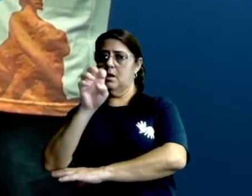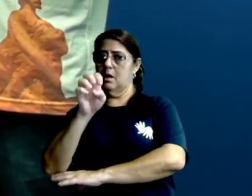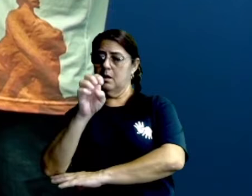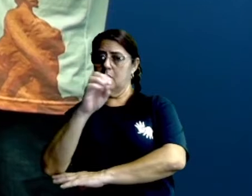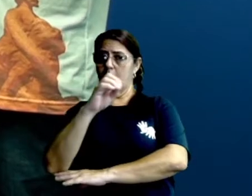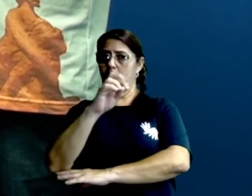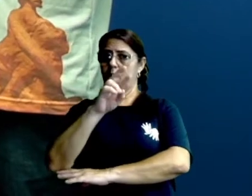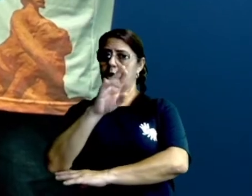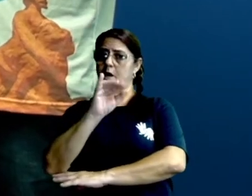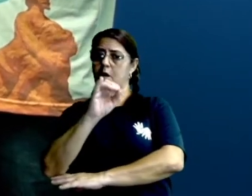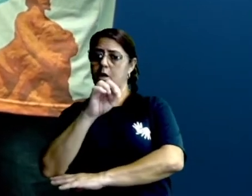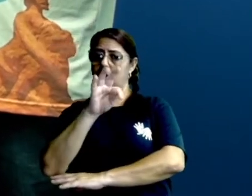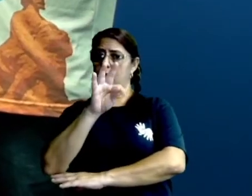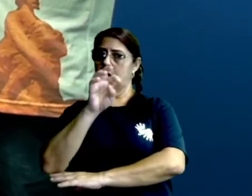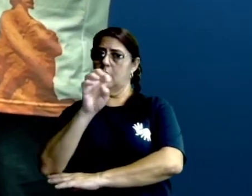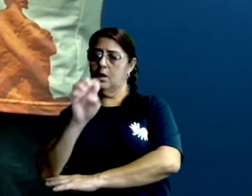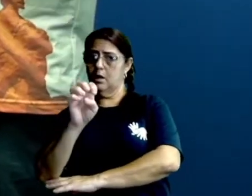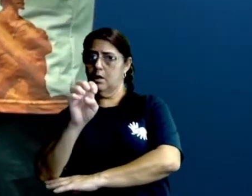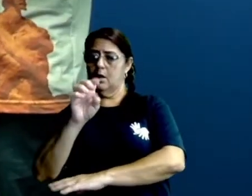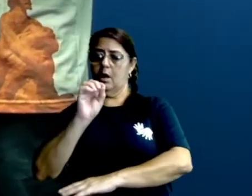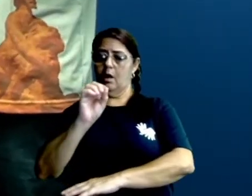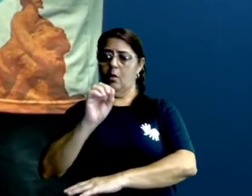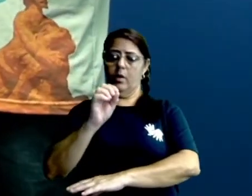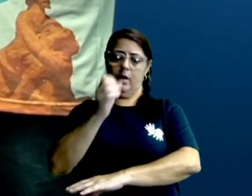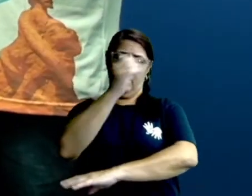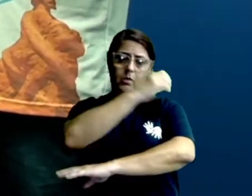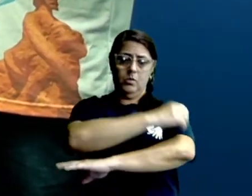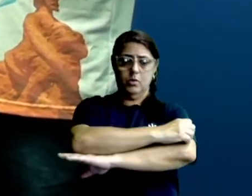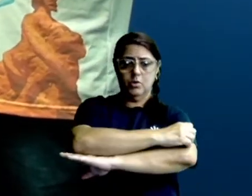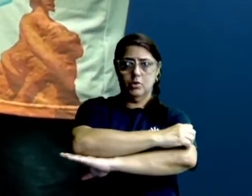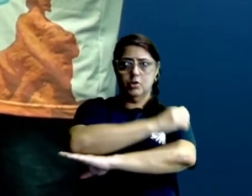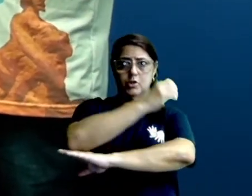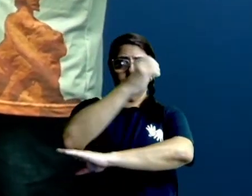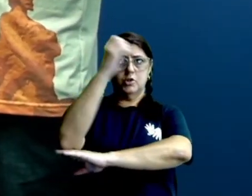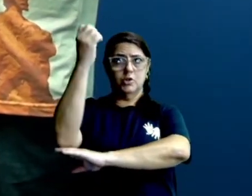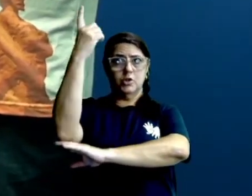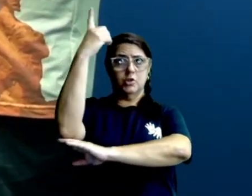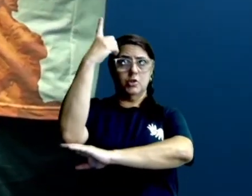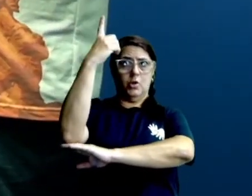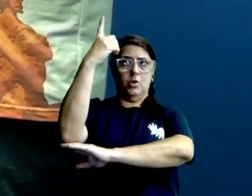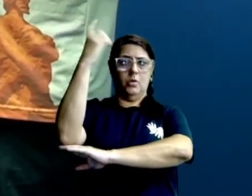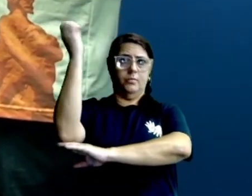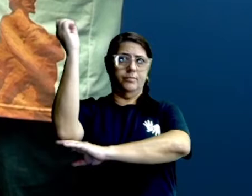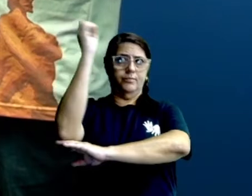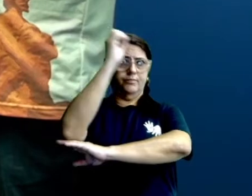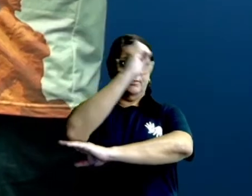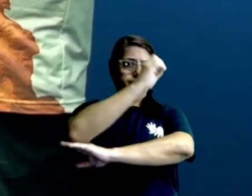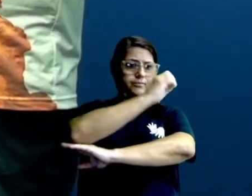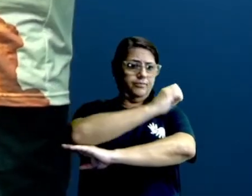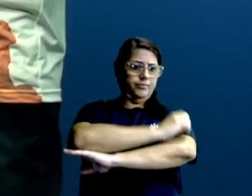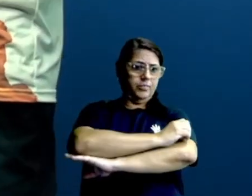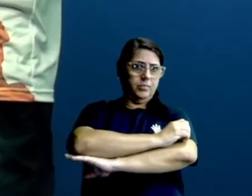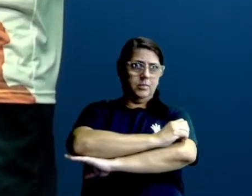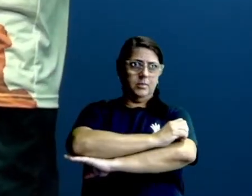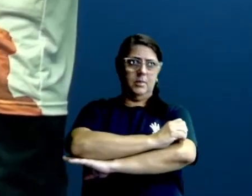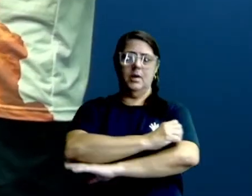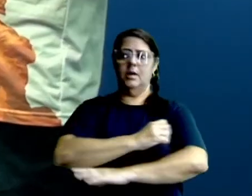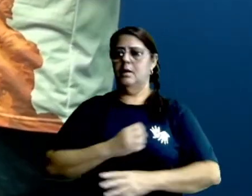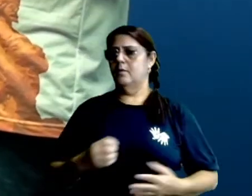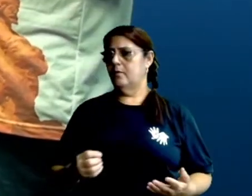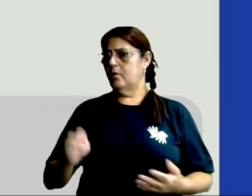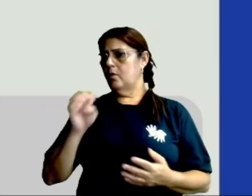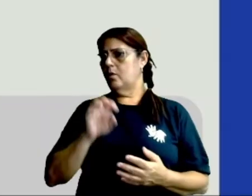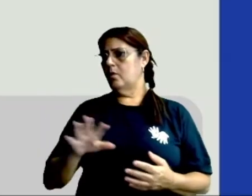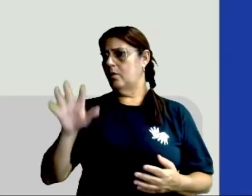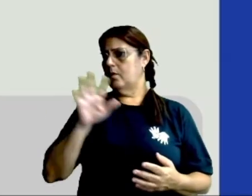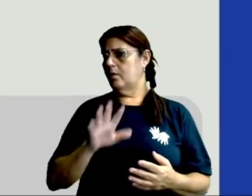de Ocidente e Oriente, nos dias atuais, ele foi criado pelos europeus, né? Então, aqui